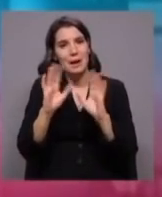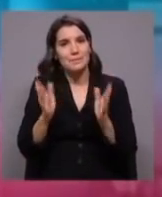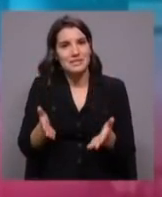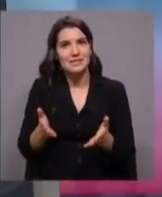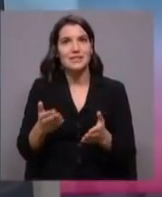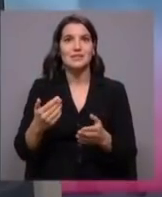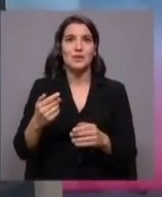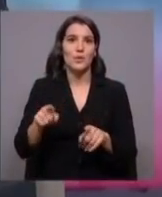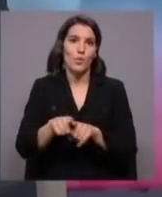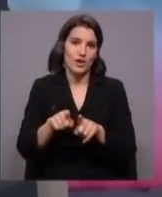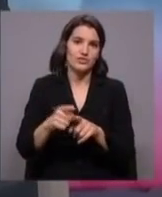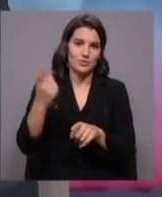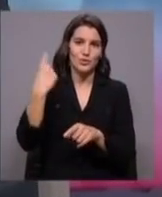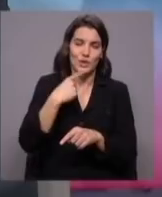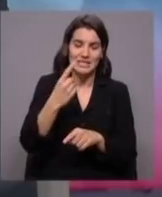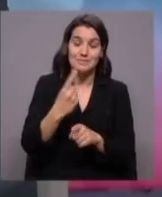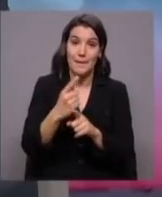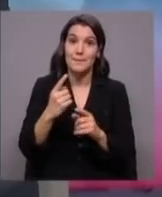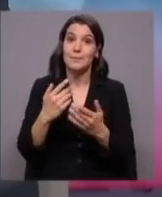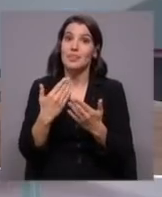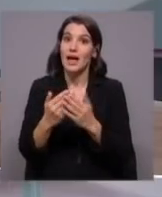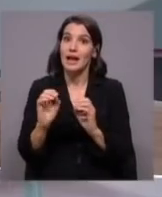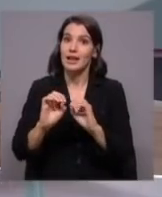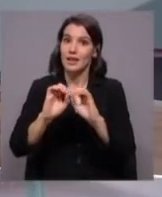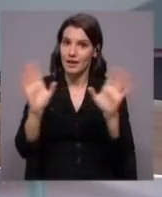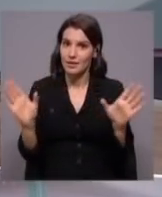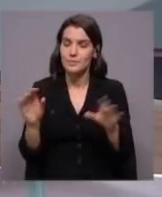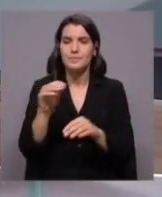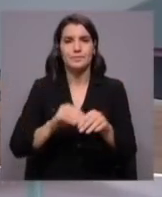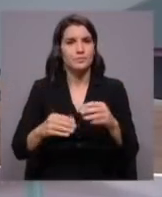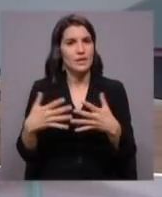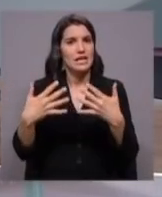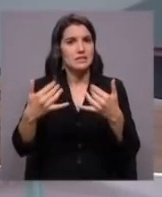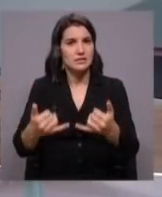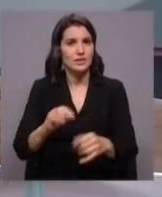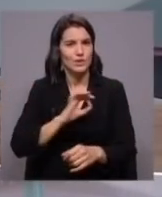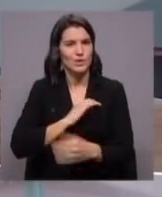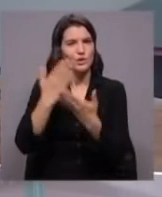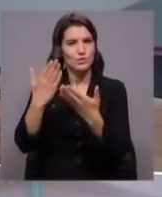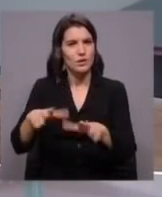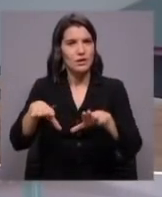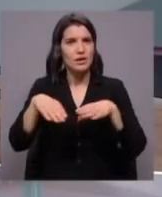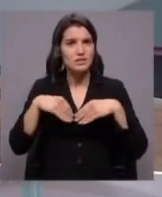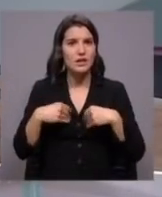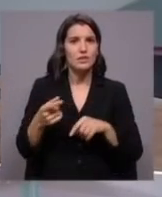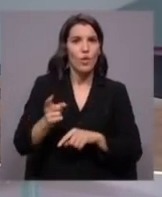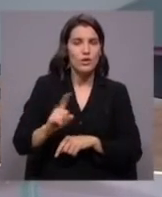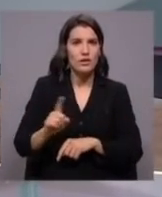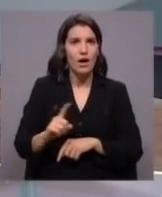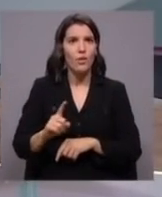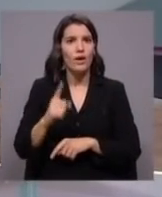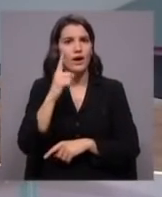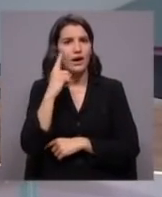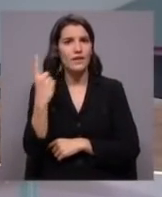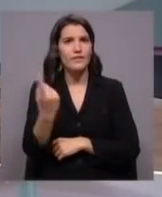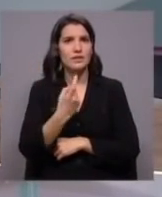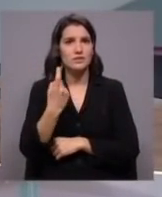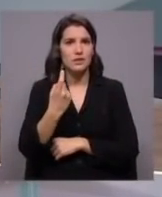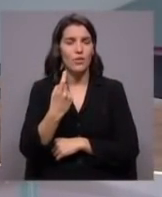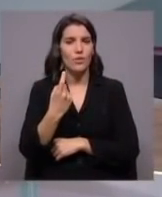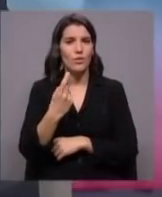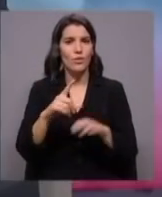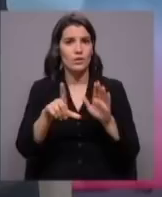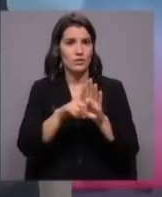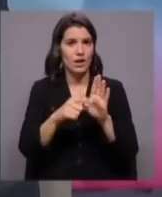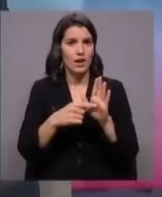comecei, para que fique claro, o senhor, a seguir às eleições, em alguma circunstância, admite ou não rever o